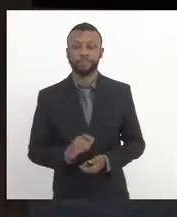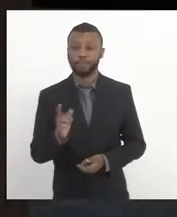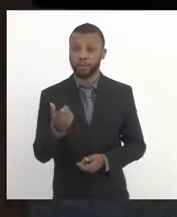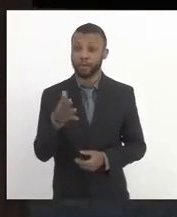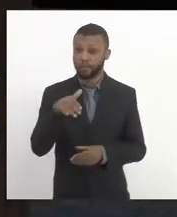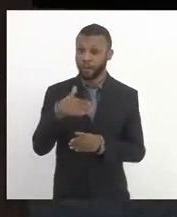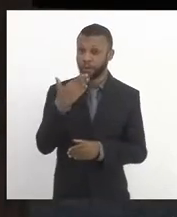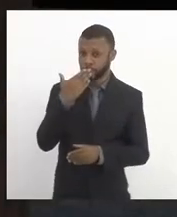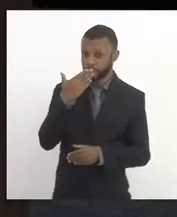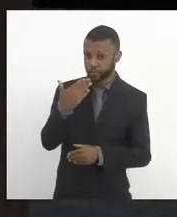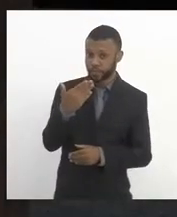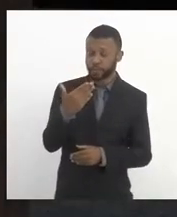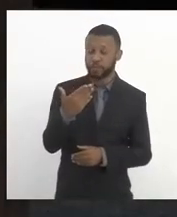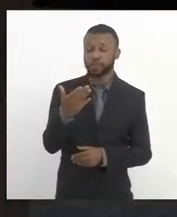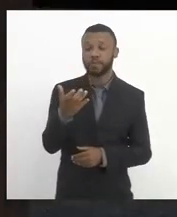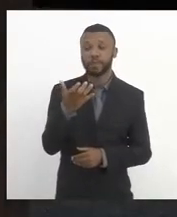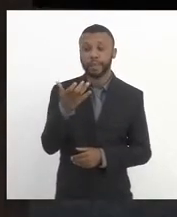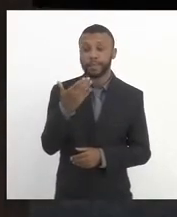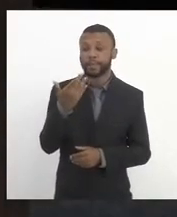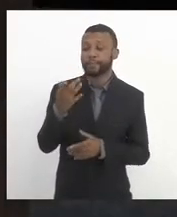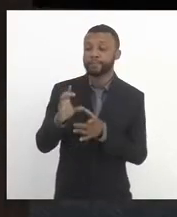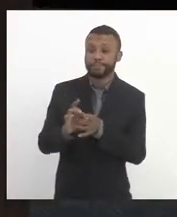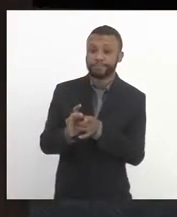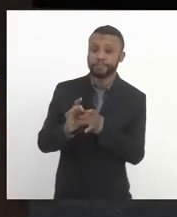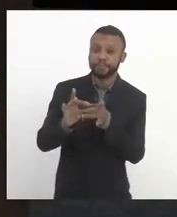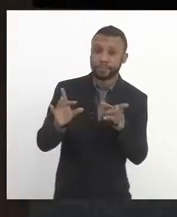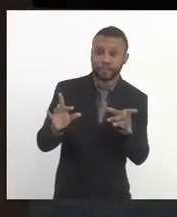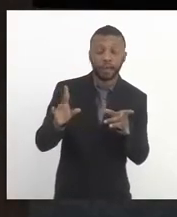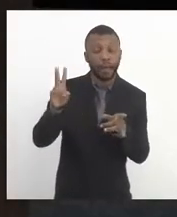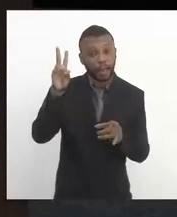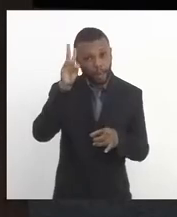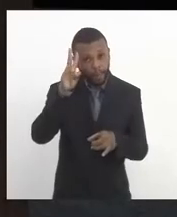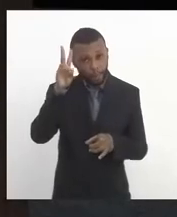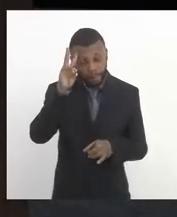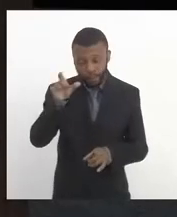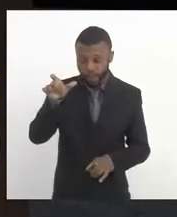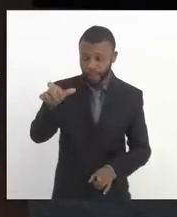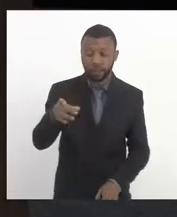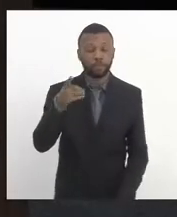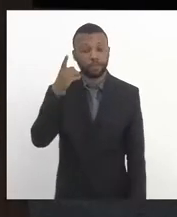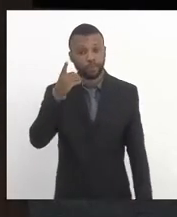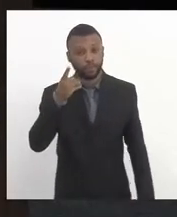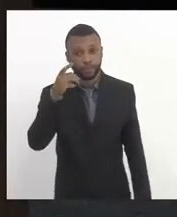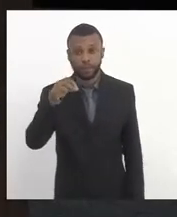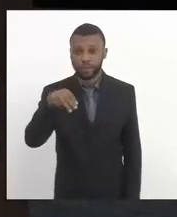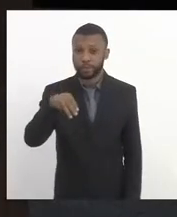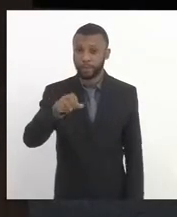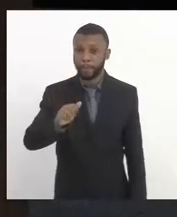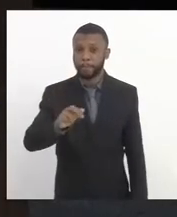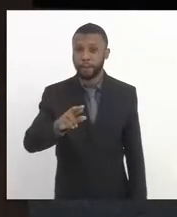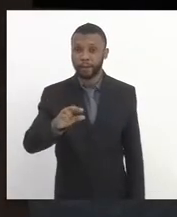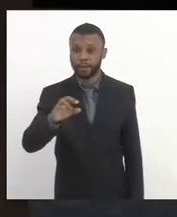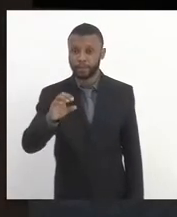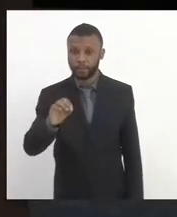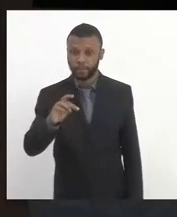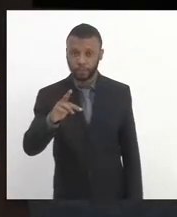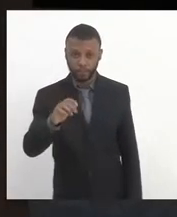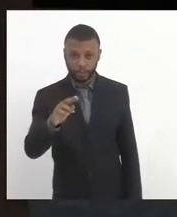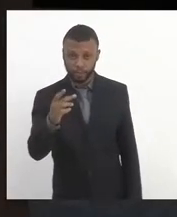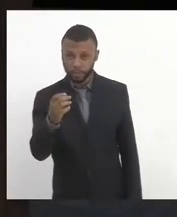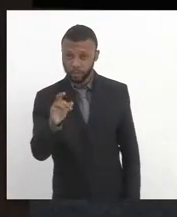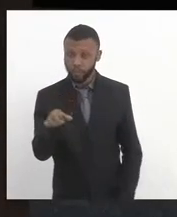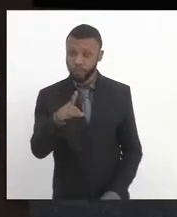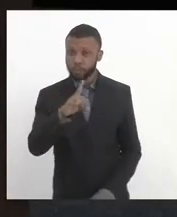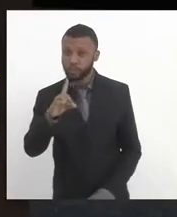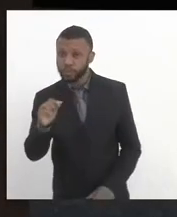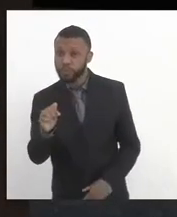favorável, eu queria me permitir, presidente, a lembrar o deputado Márcio Pacheco que o dia 29 de setembro, que é o dia